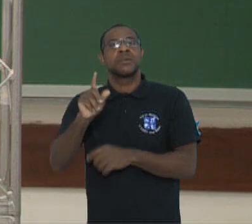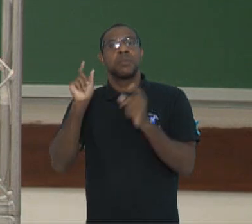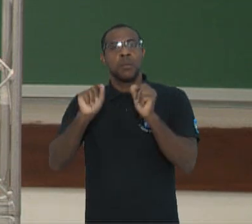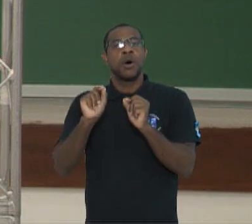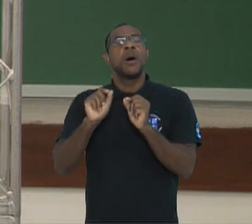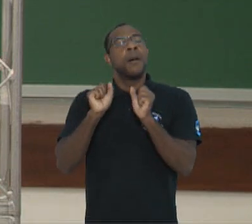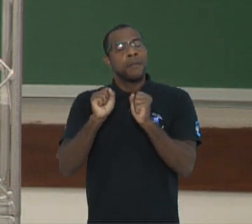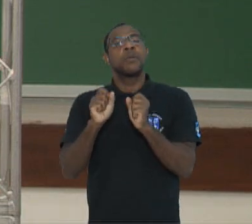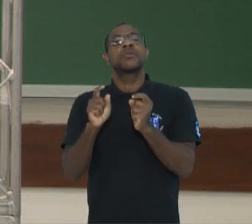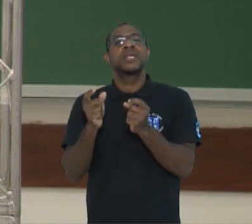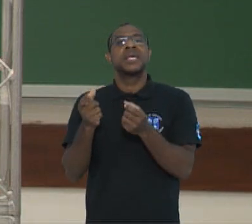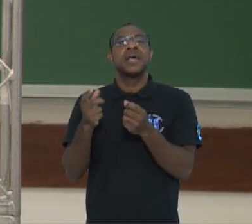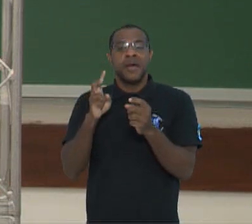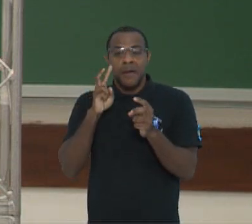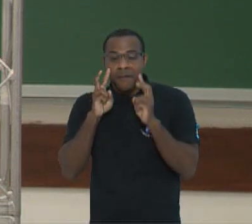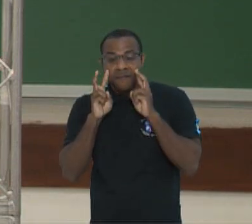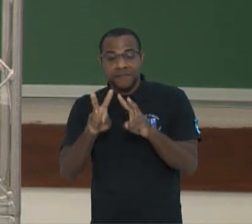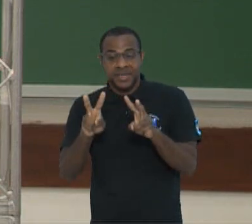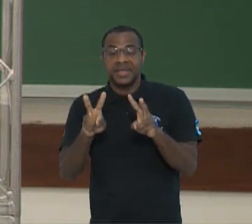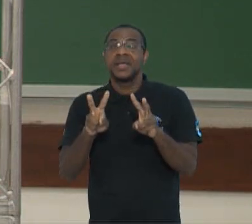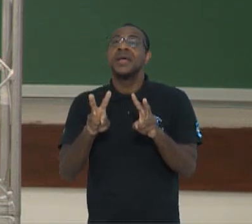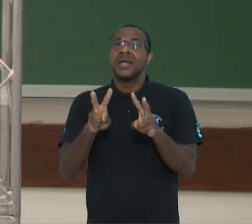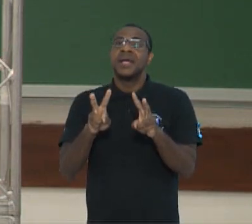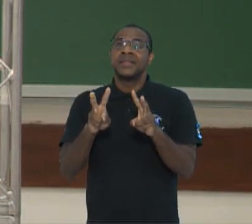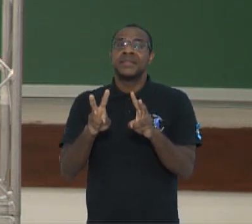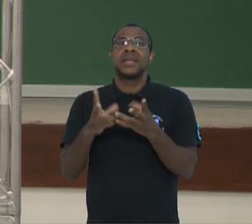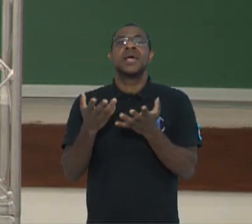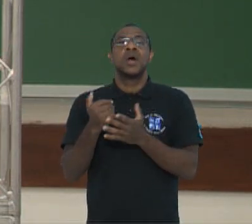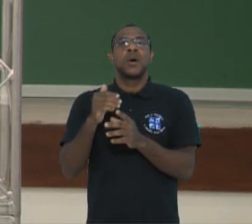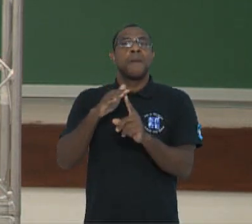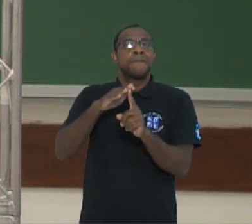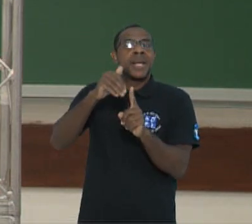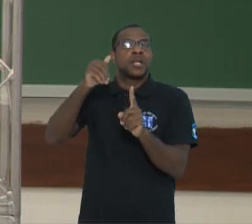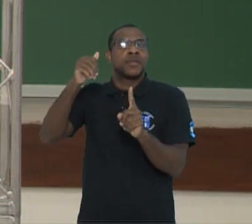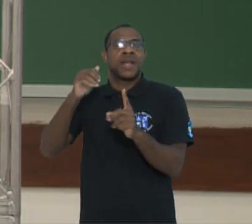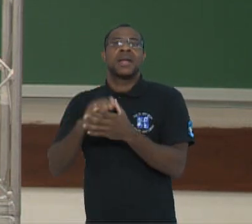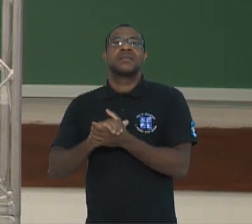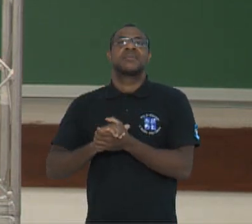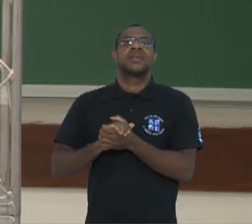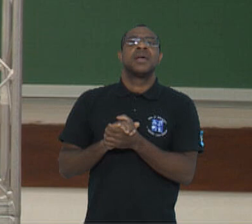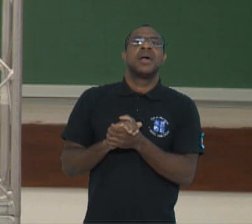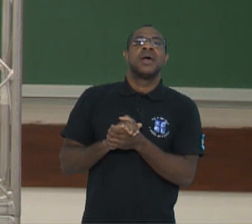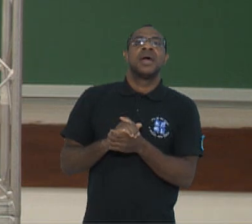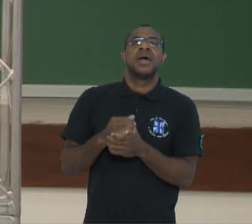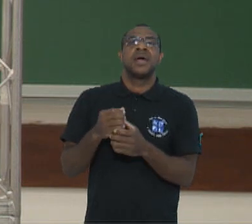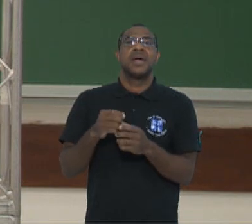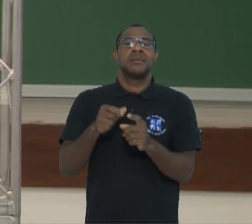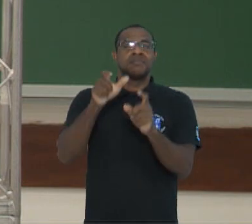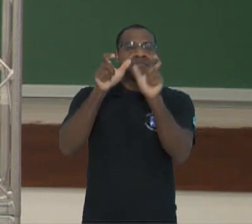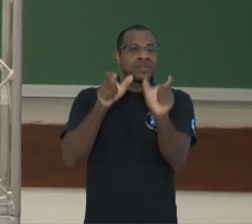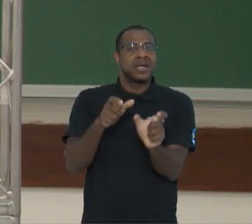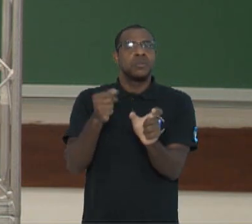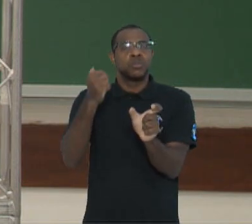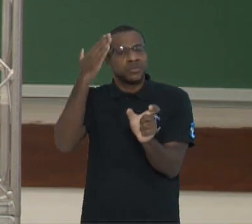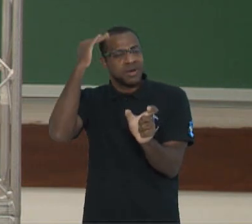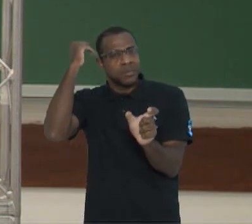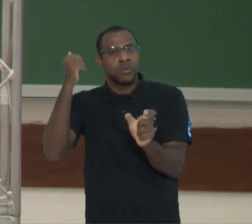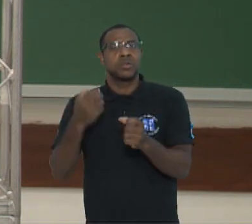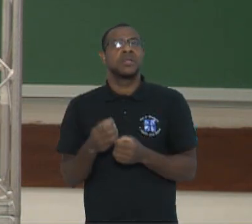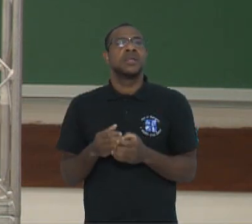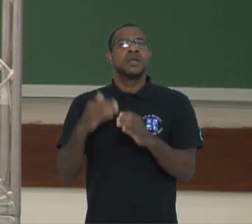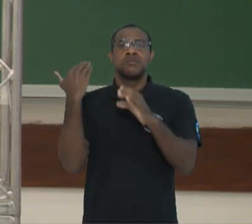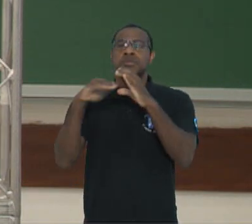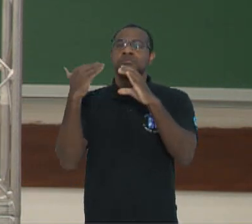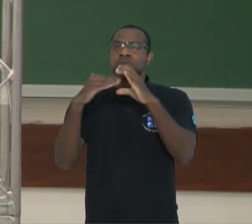Um personagem muito famoso das comic strips é o Garfield, né? Que ele traz, que ele remete, e vocês sempre